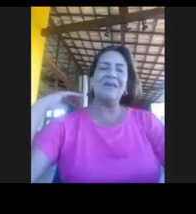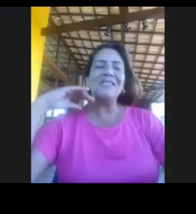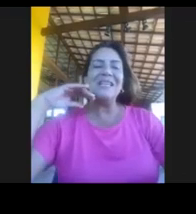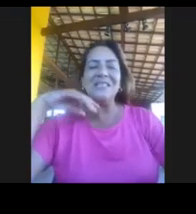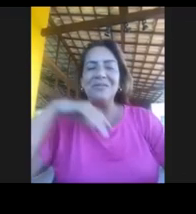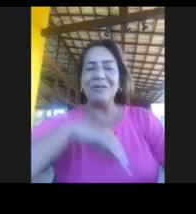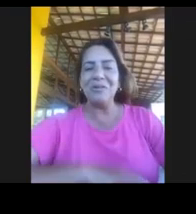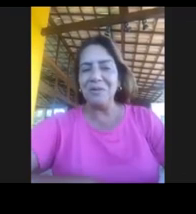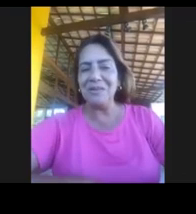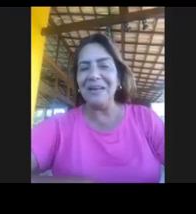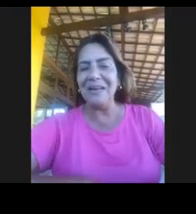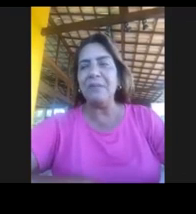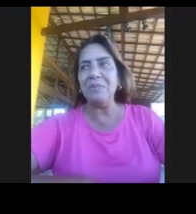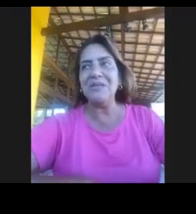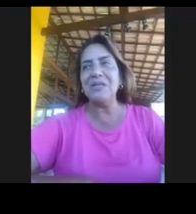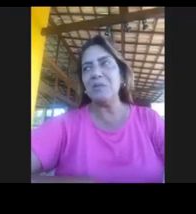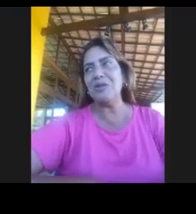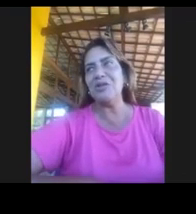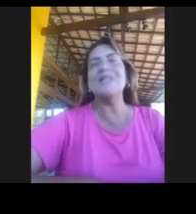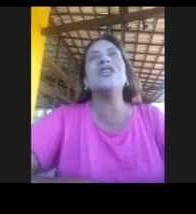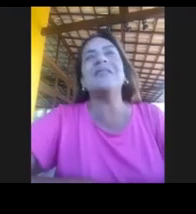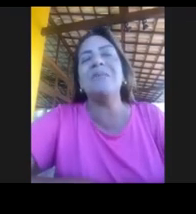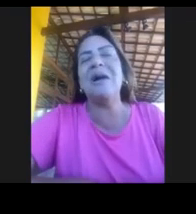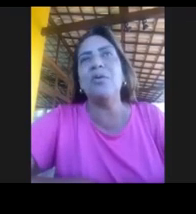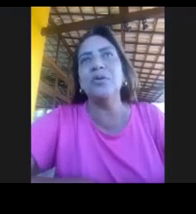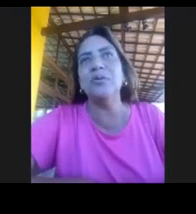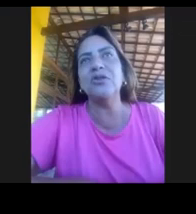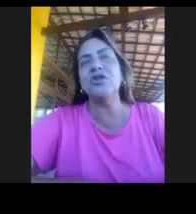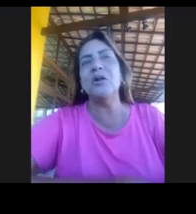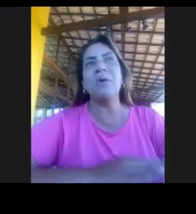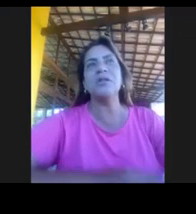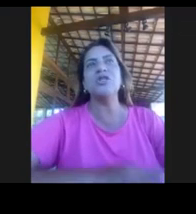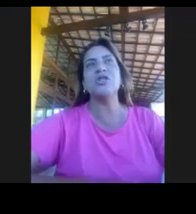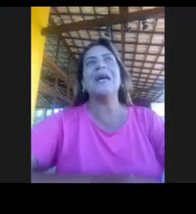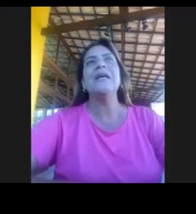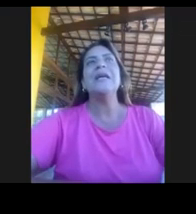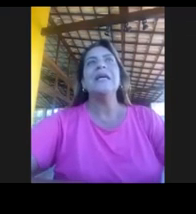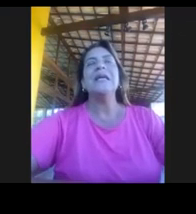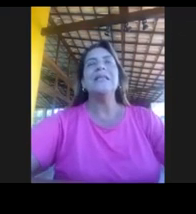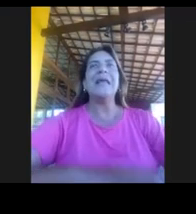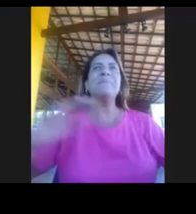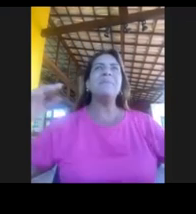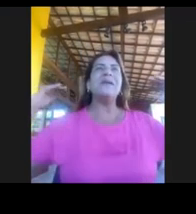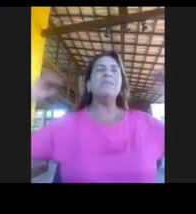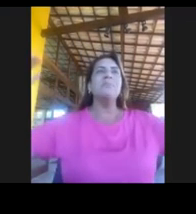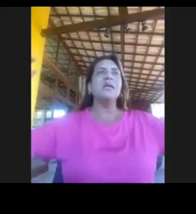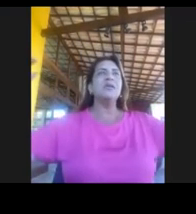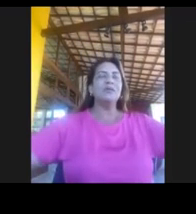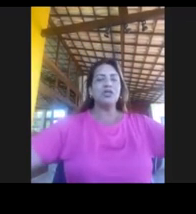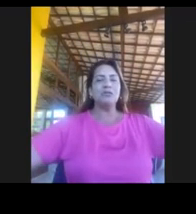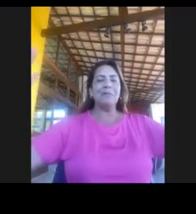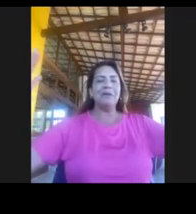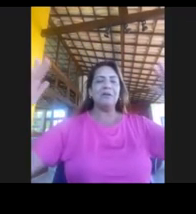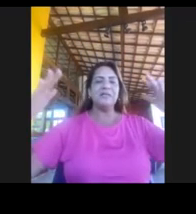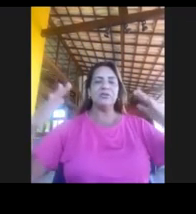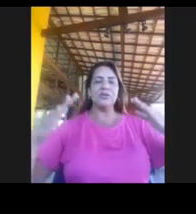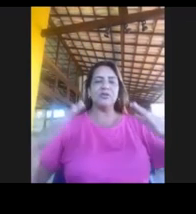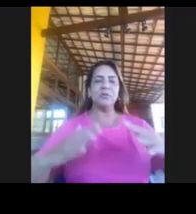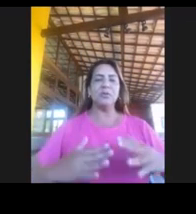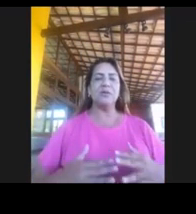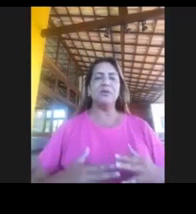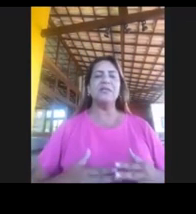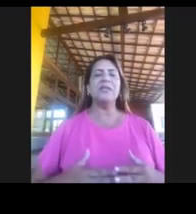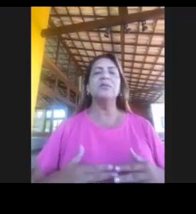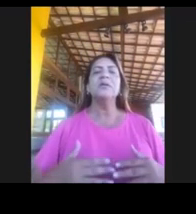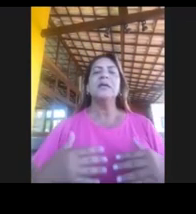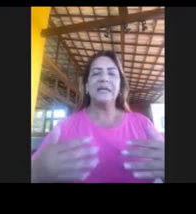Então, talvez tenha sido uma contribuição legal, porque muitas vezes as pessoas dizem que já tem um acordo e a gente não pode deixar. Não. Na primeiro momento, enquanto a gente não amadureceu, já soube